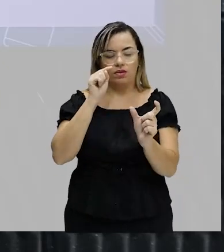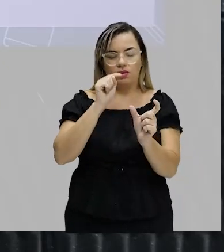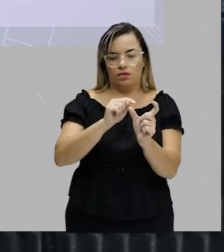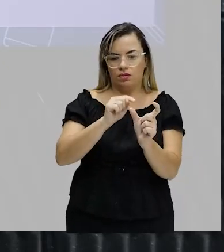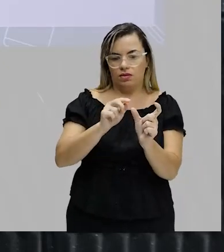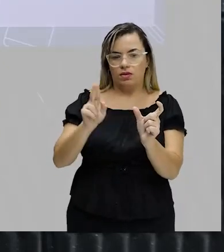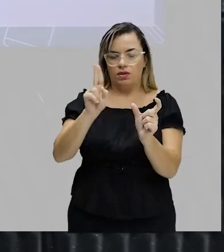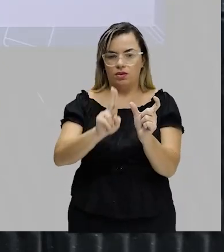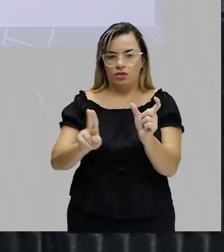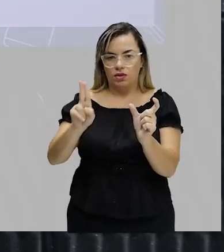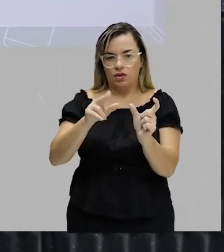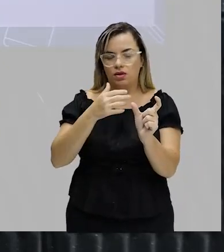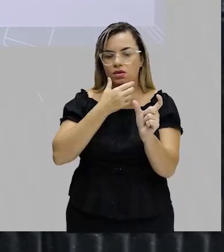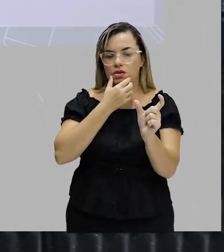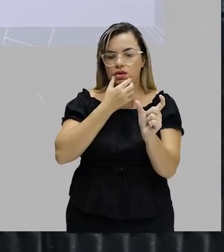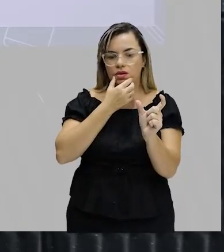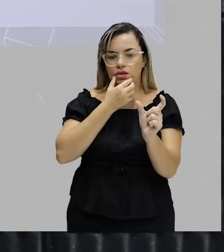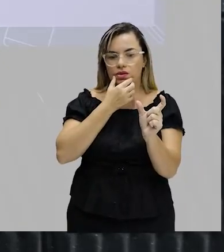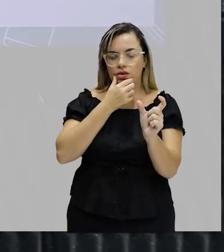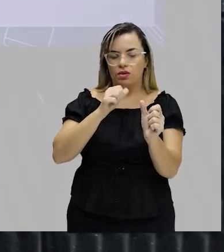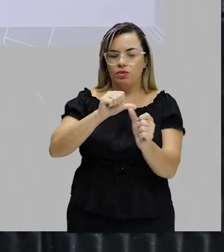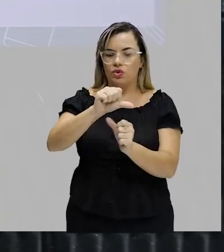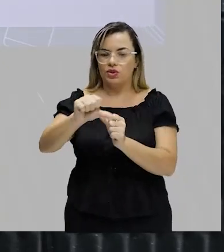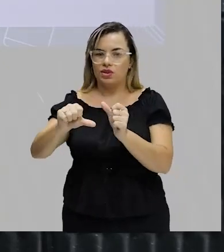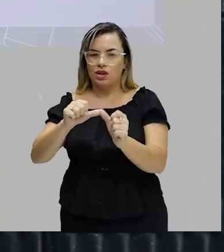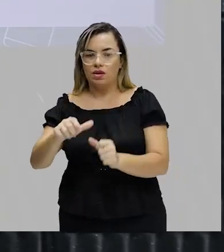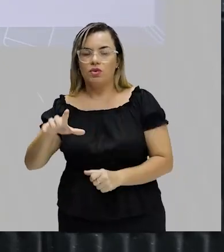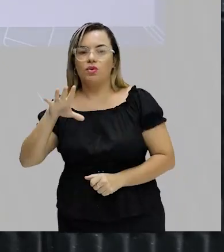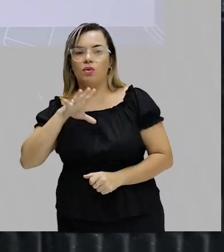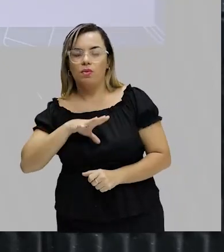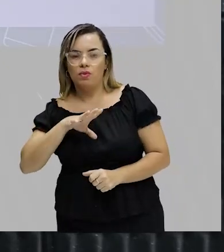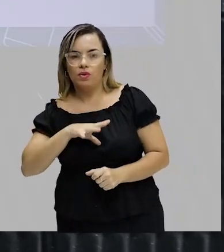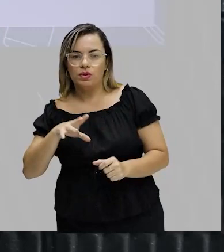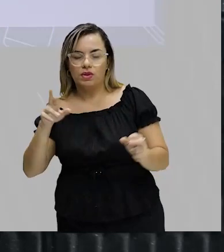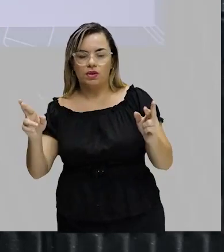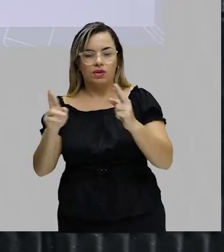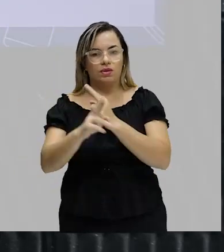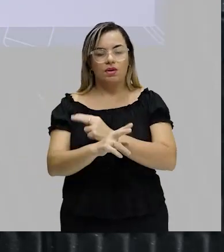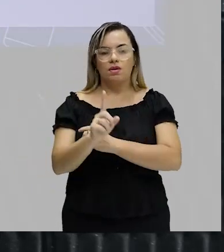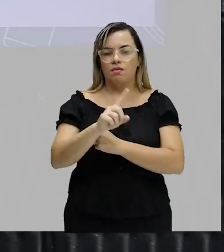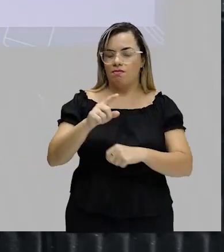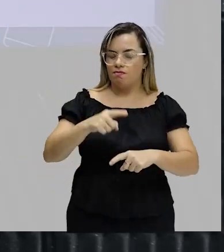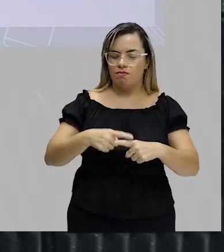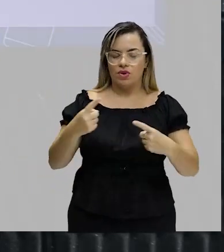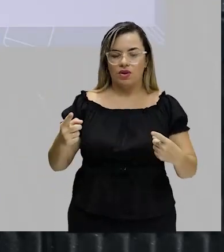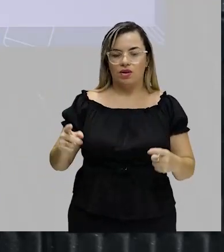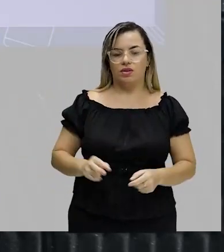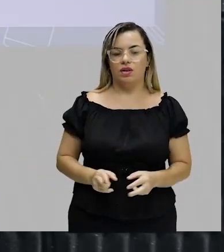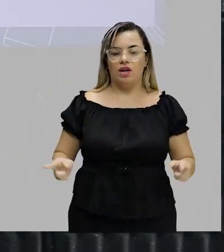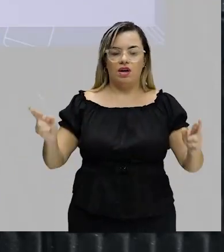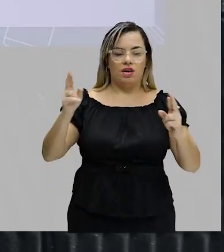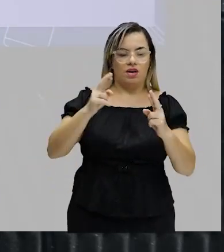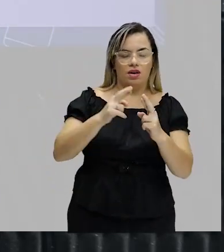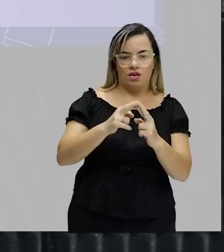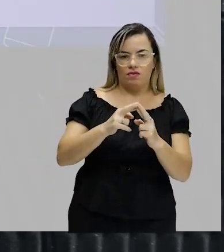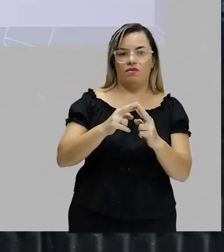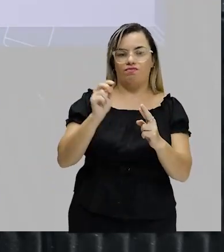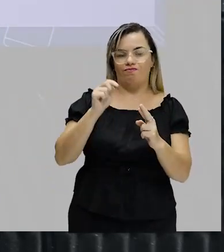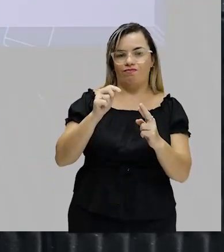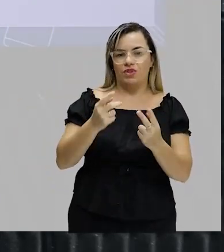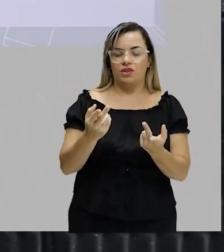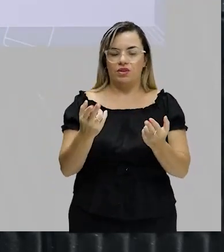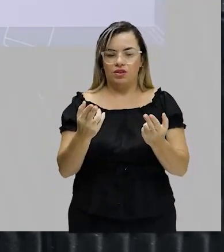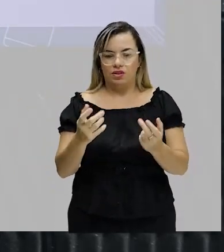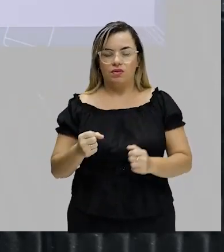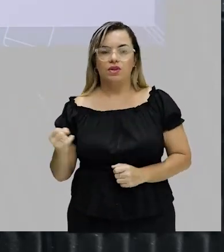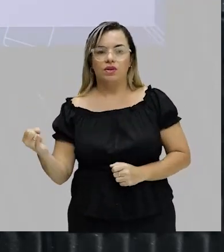é usado em inglês no português. Só que nem sempre nós vamos encontrar uma equivalência idêntica. Por isso é importante